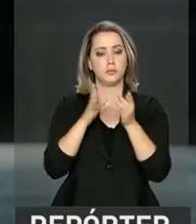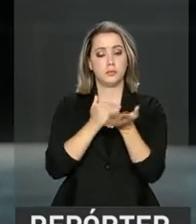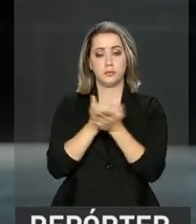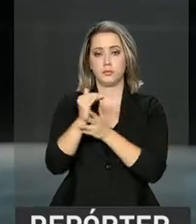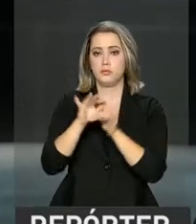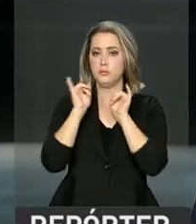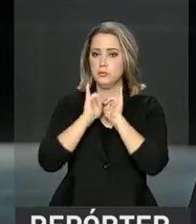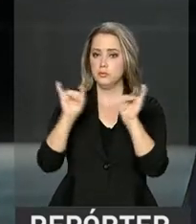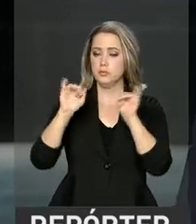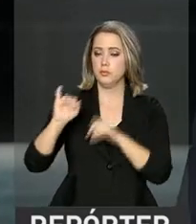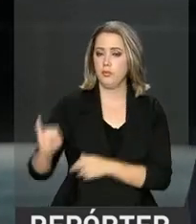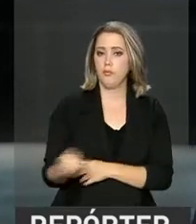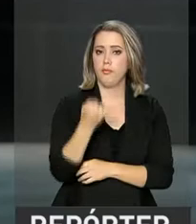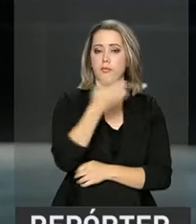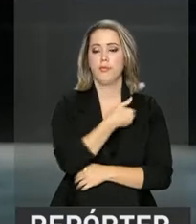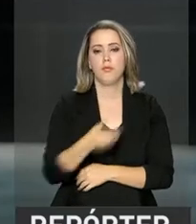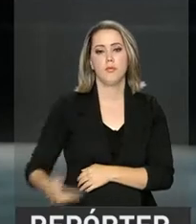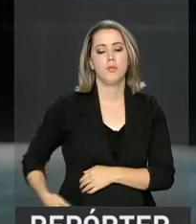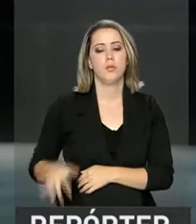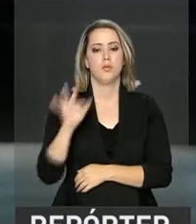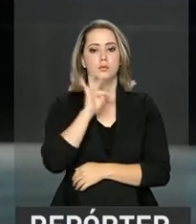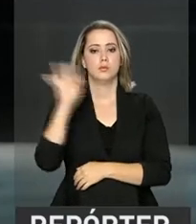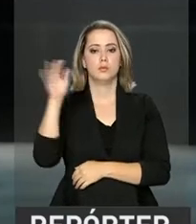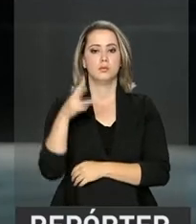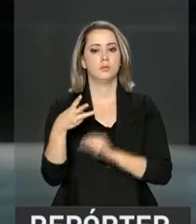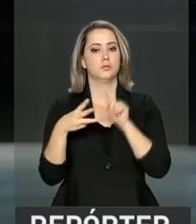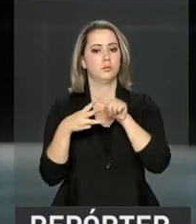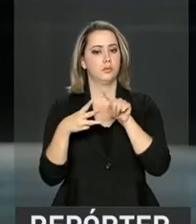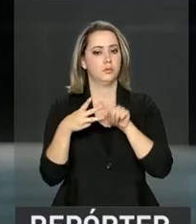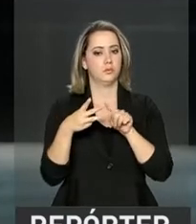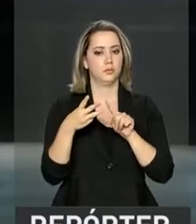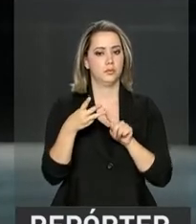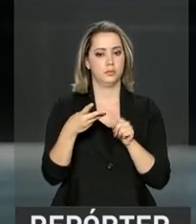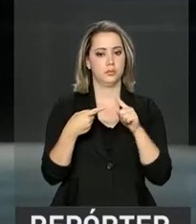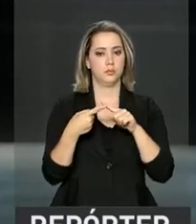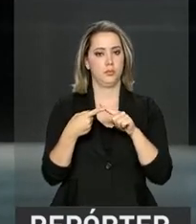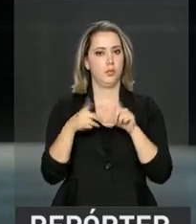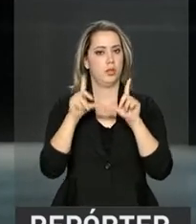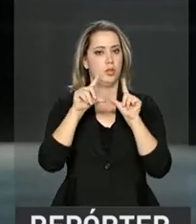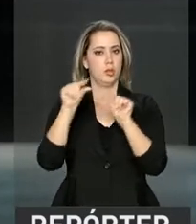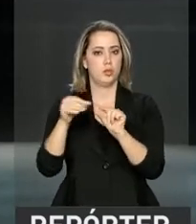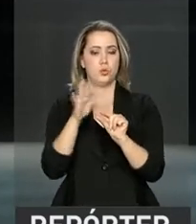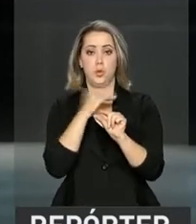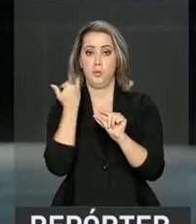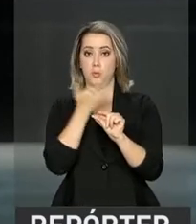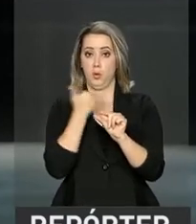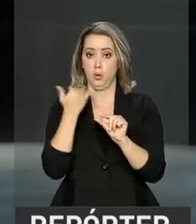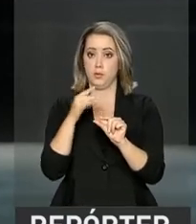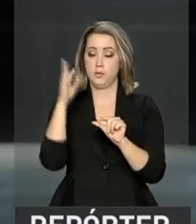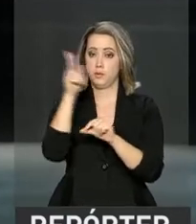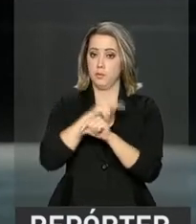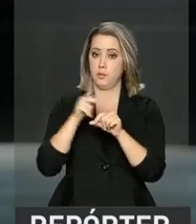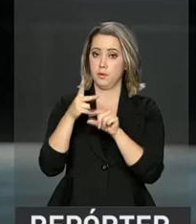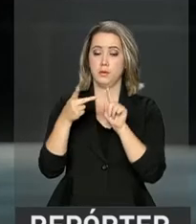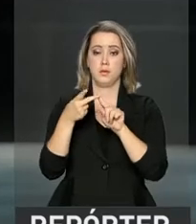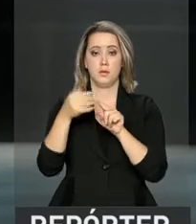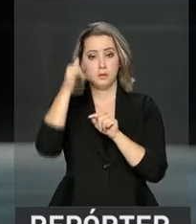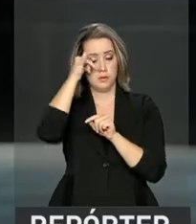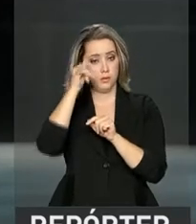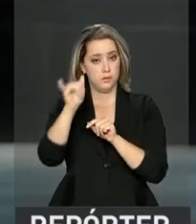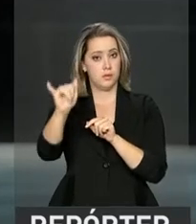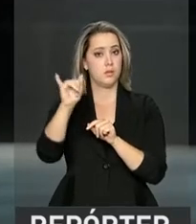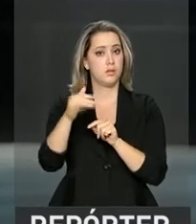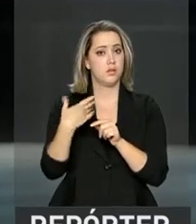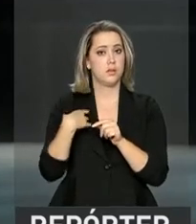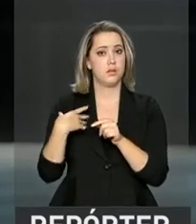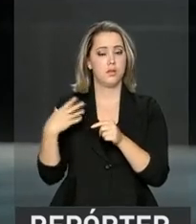ano, em janeiro, pelo governo federal, e tem três grandes vertentes: reduzir o número de homicídios no país, combater os crimes